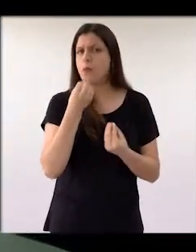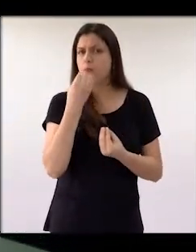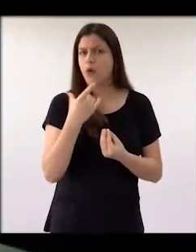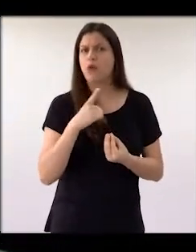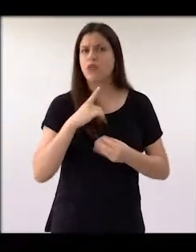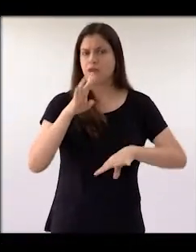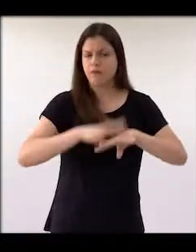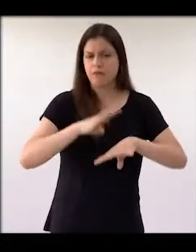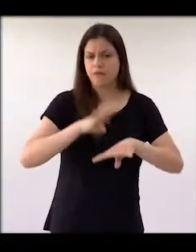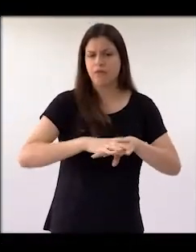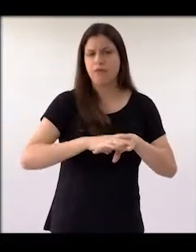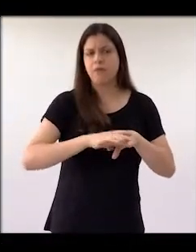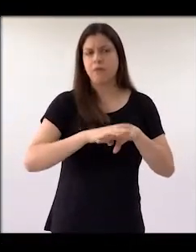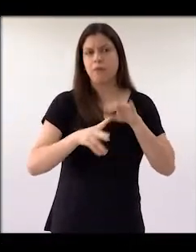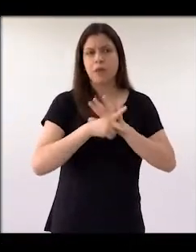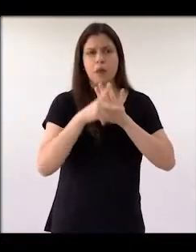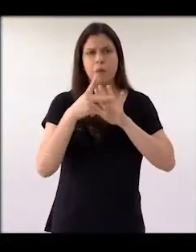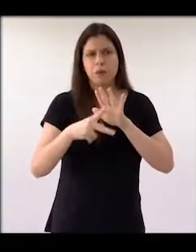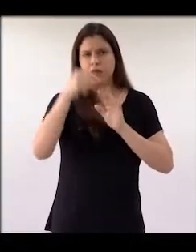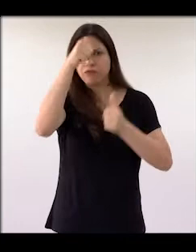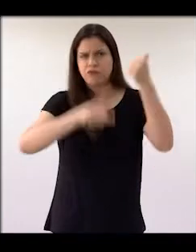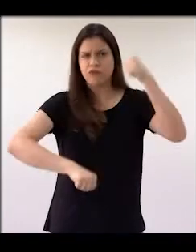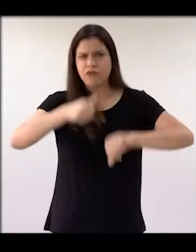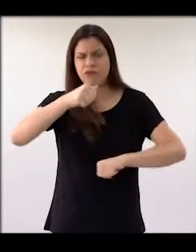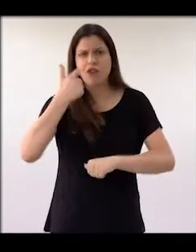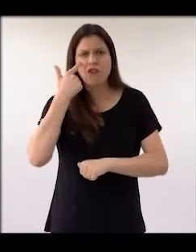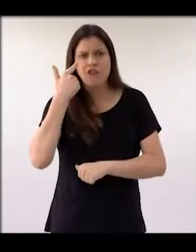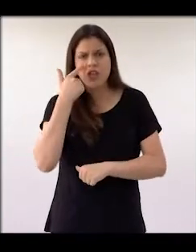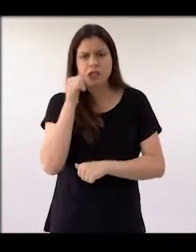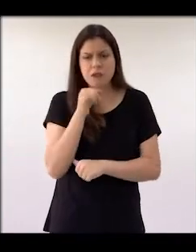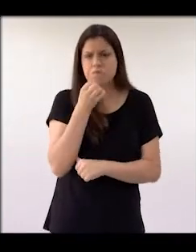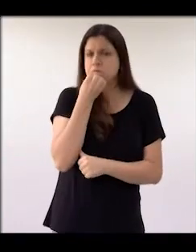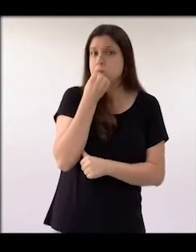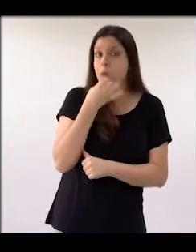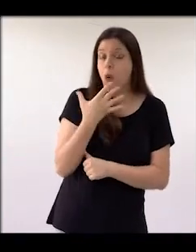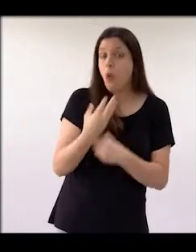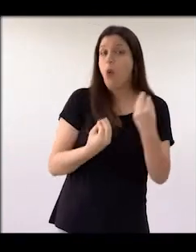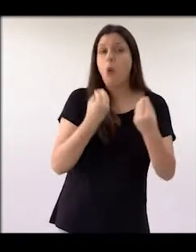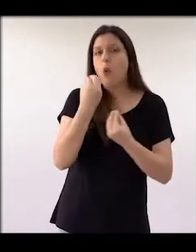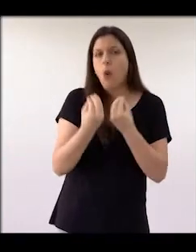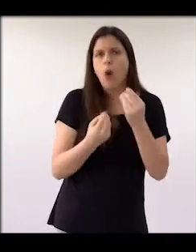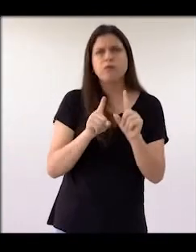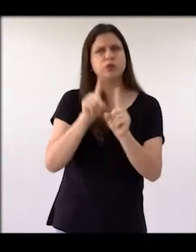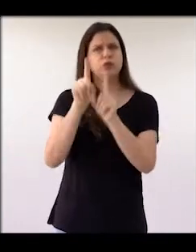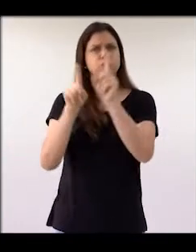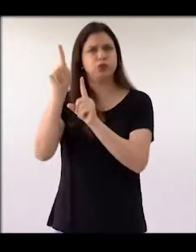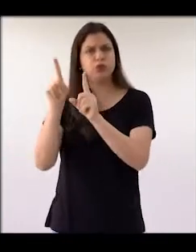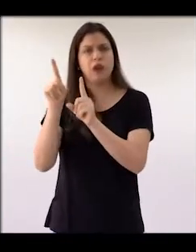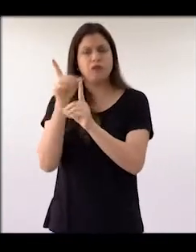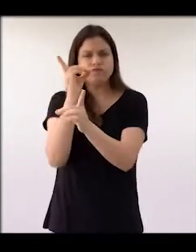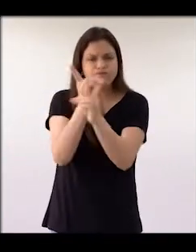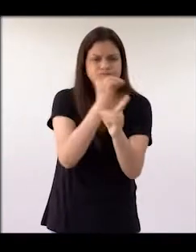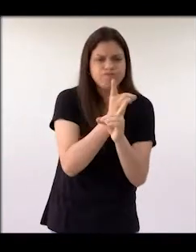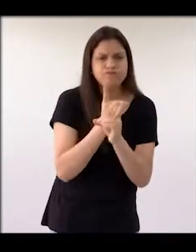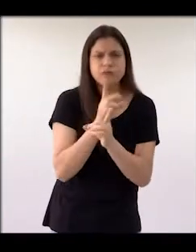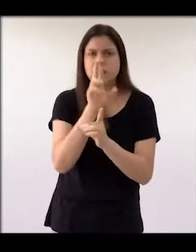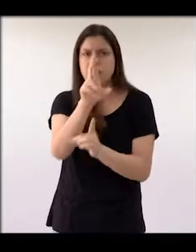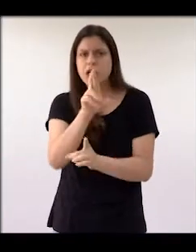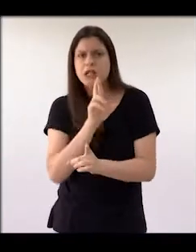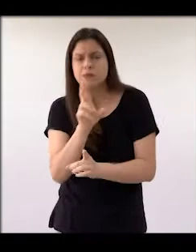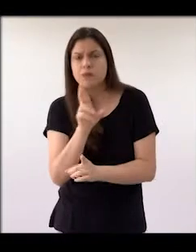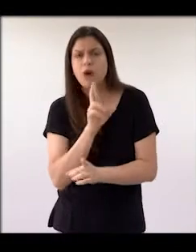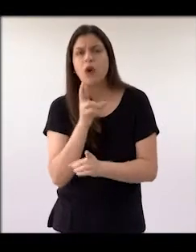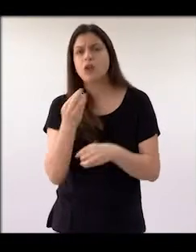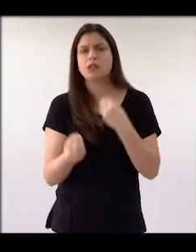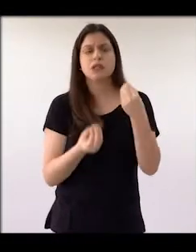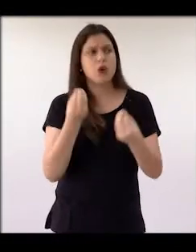meio de modelos matemáticos que permitem verificar essa eficiência, né? E, com isso, obter essas respostas. Se há